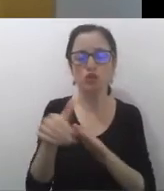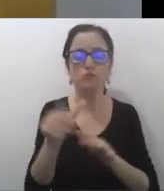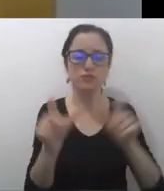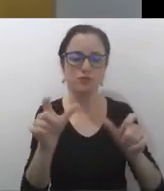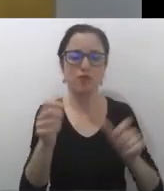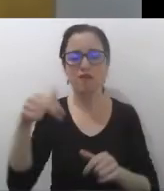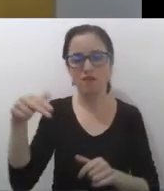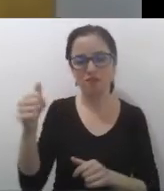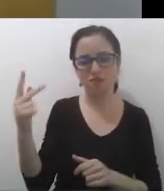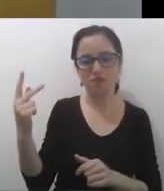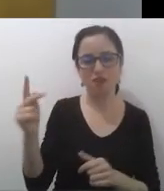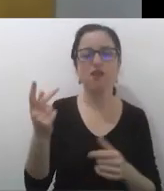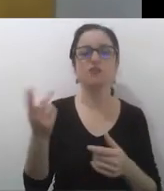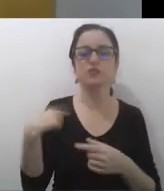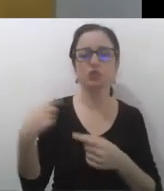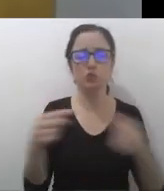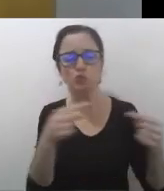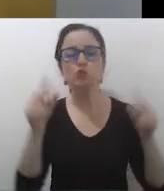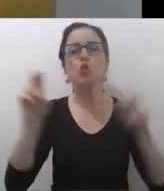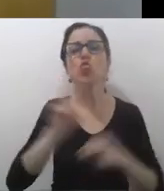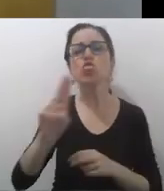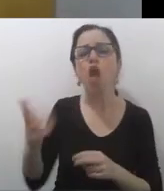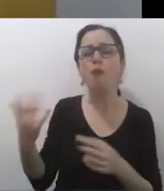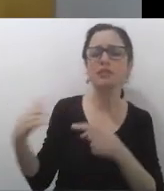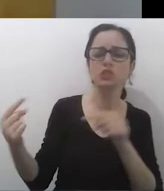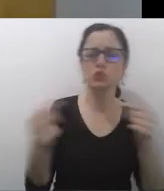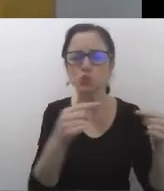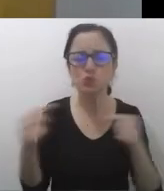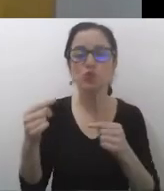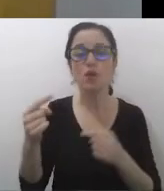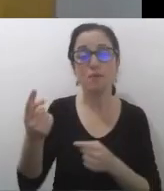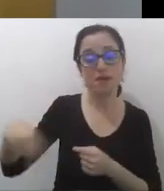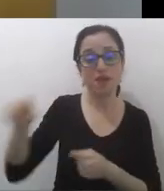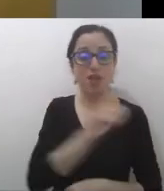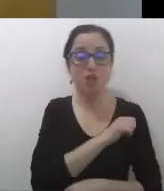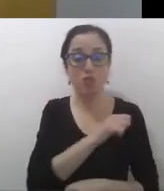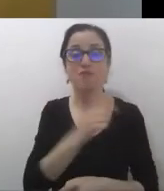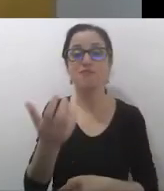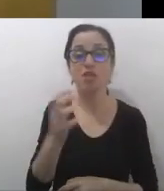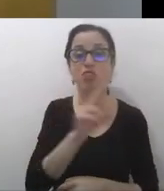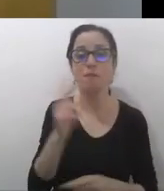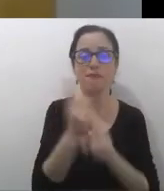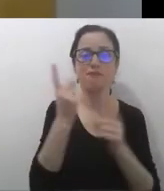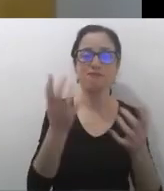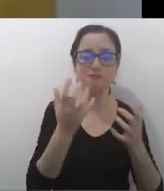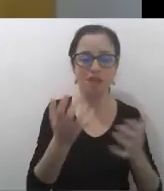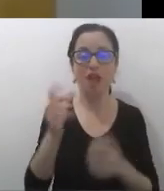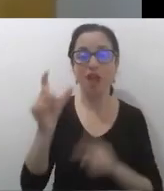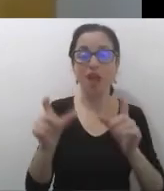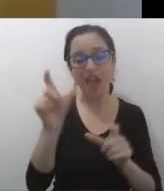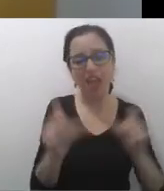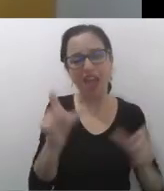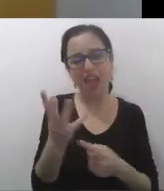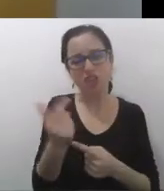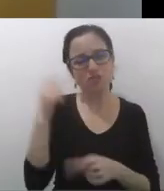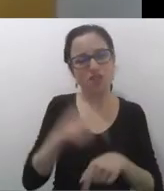com os seus orientandos, discutindo um pouco essa questão da nomenclatura, porque eles queriam encontrar um nome para aquilo que